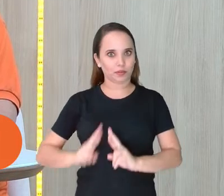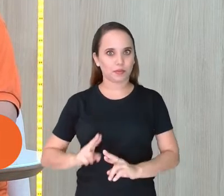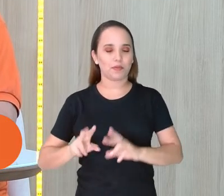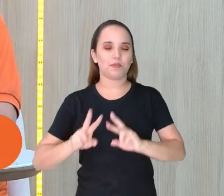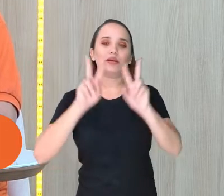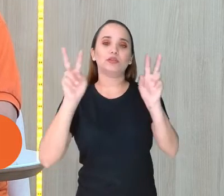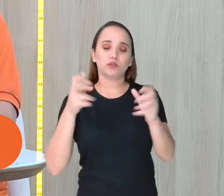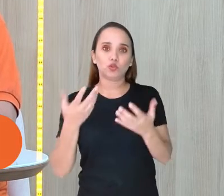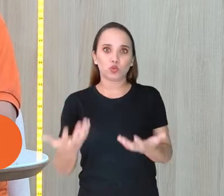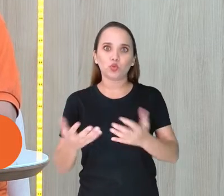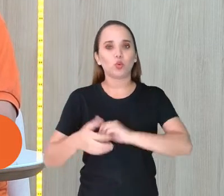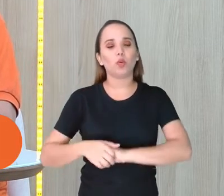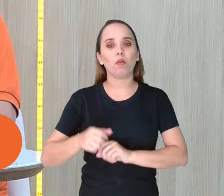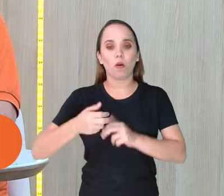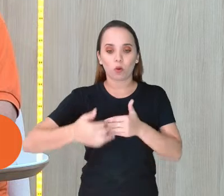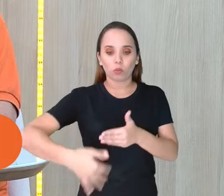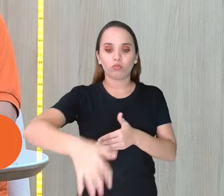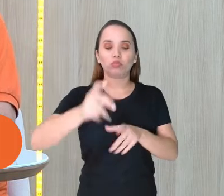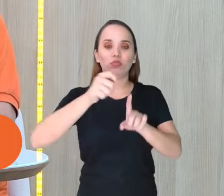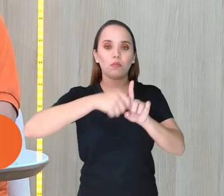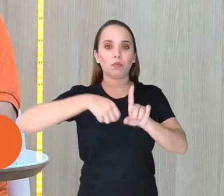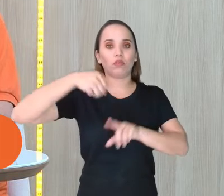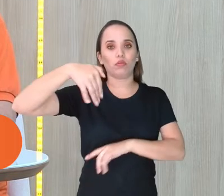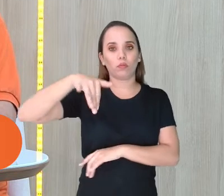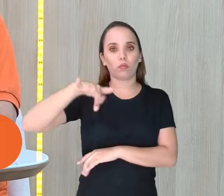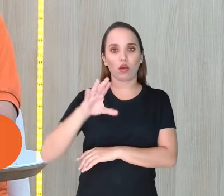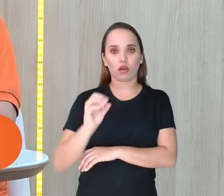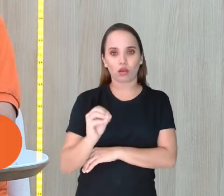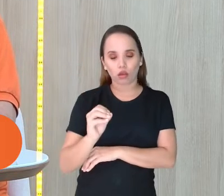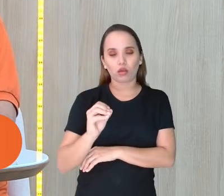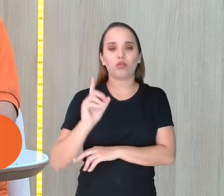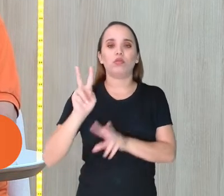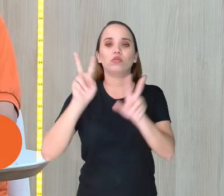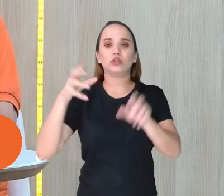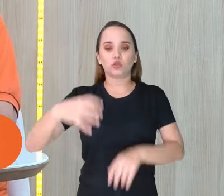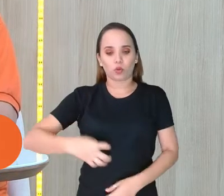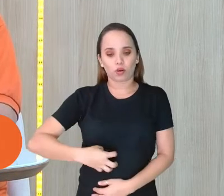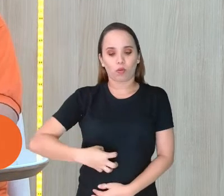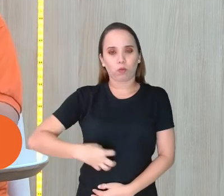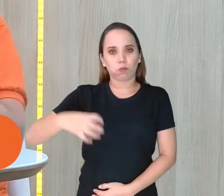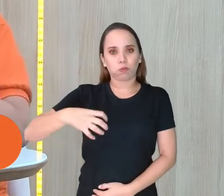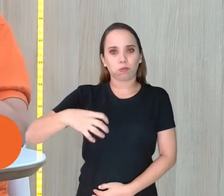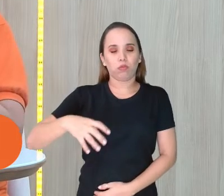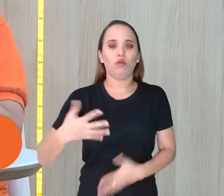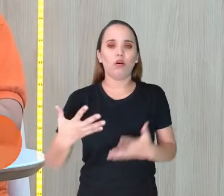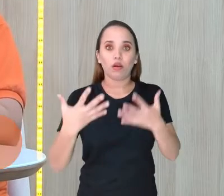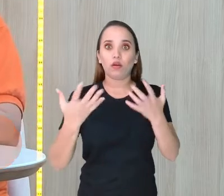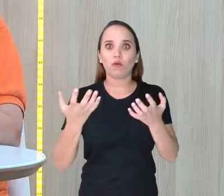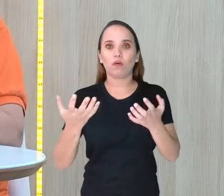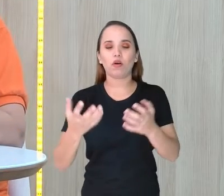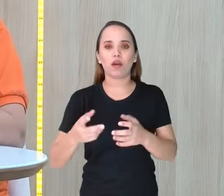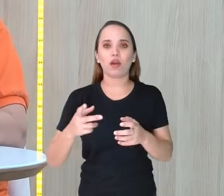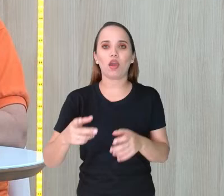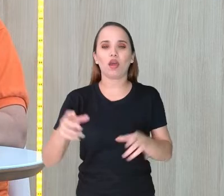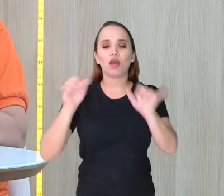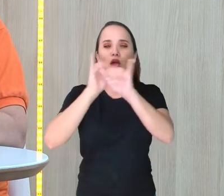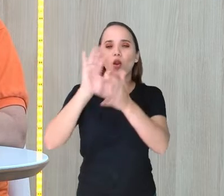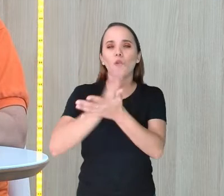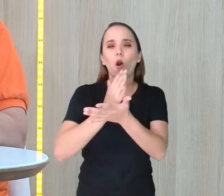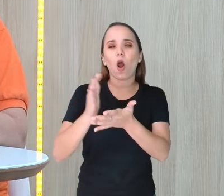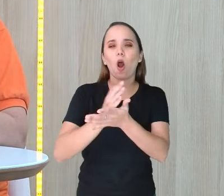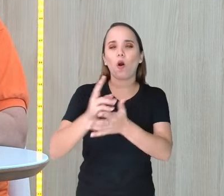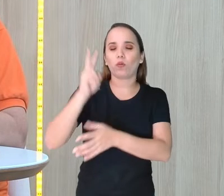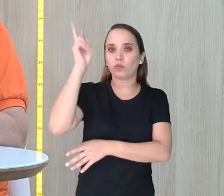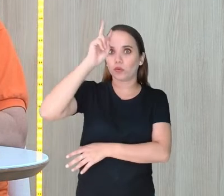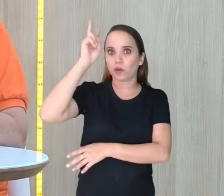dessa questão do maio, o que diz respeito à inflamação do intestino, vamos aqui dar alguns lembretes, né?